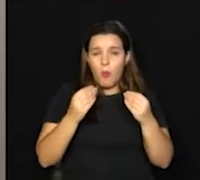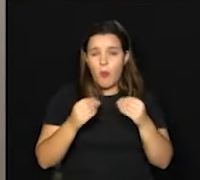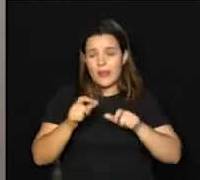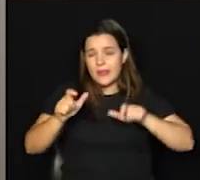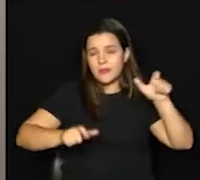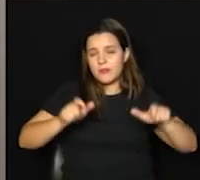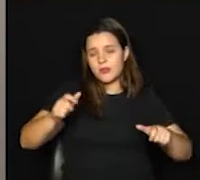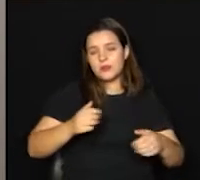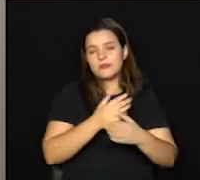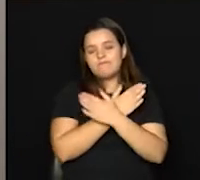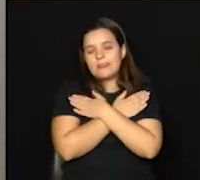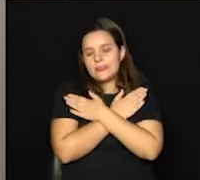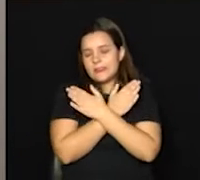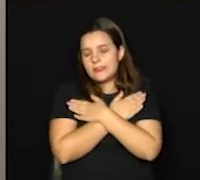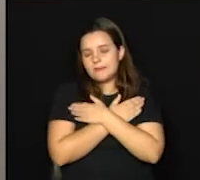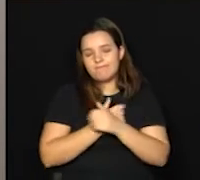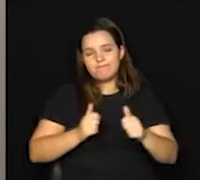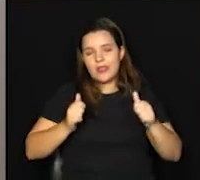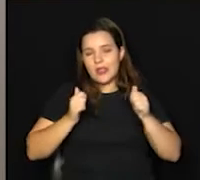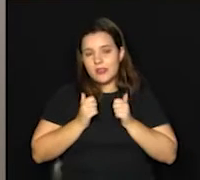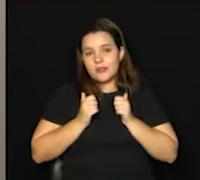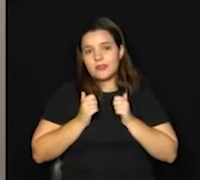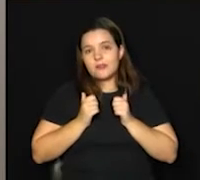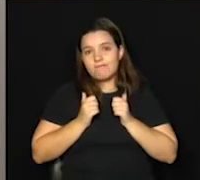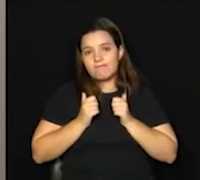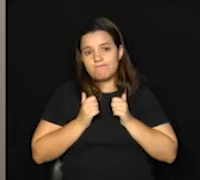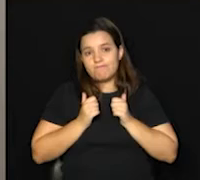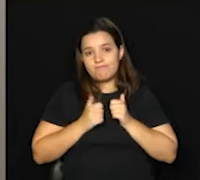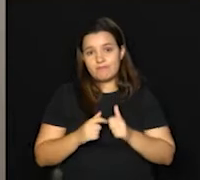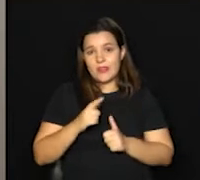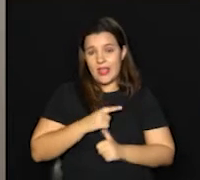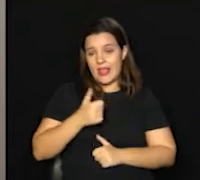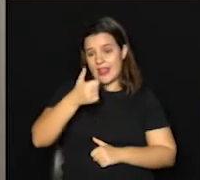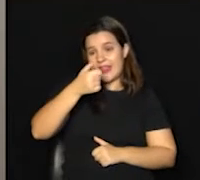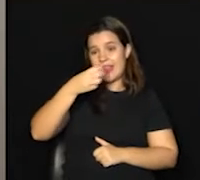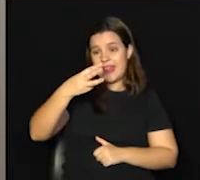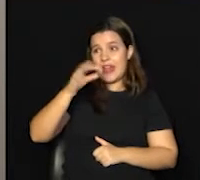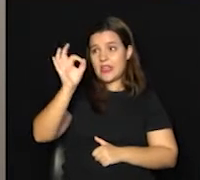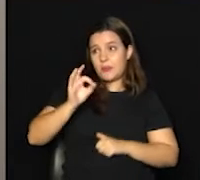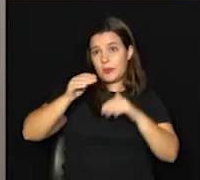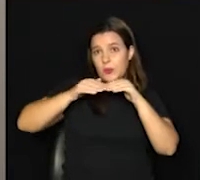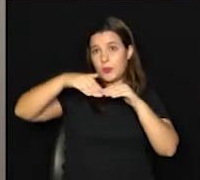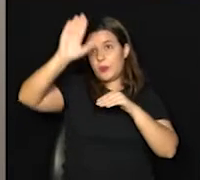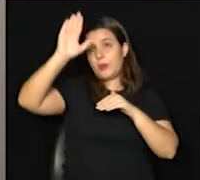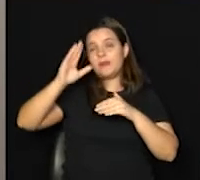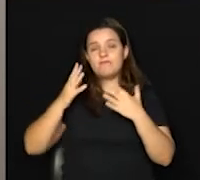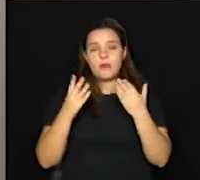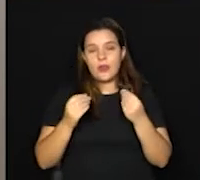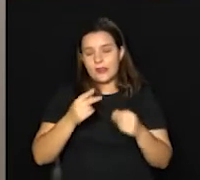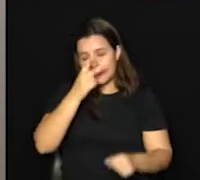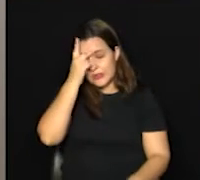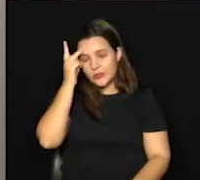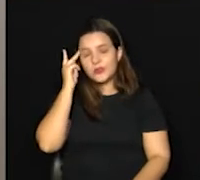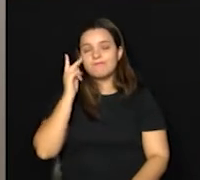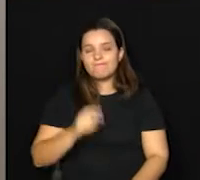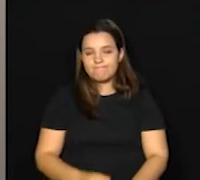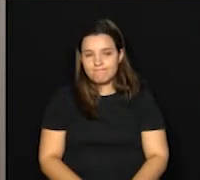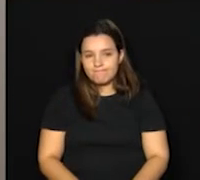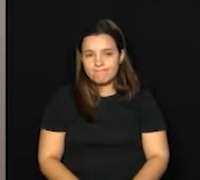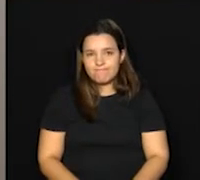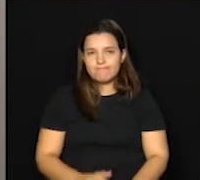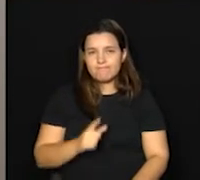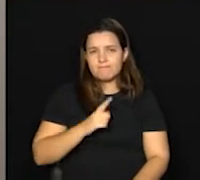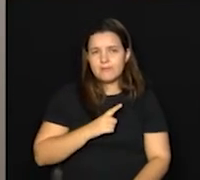desemprego gravitando acima dos 13,5% e com uma quantidade muito alta, né, cerca